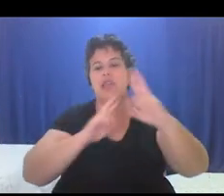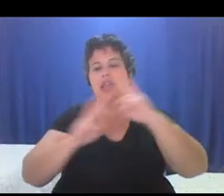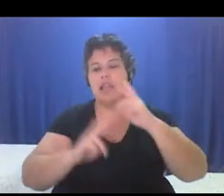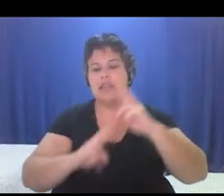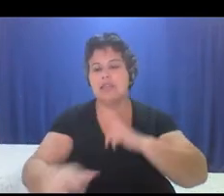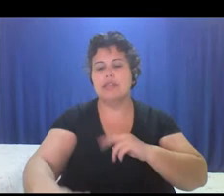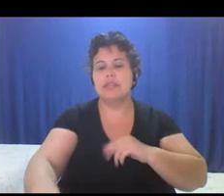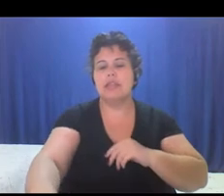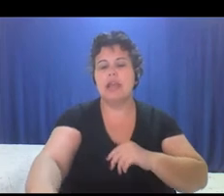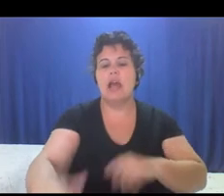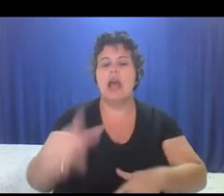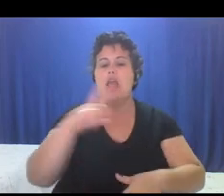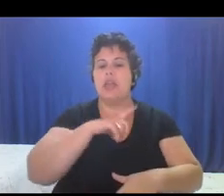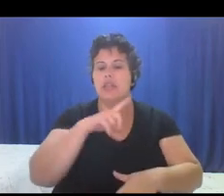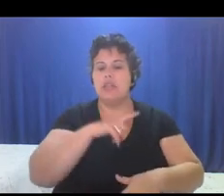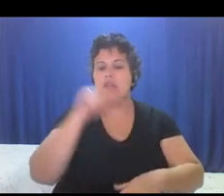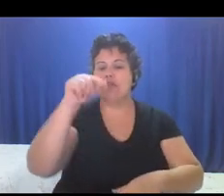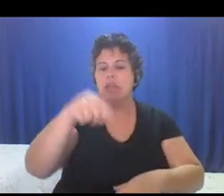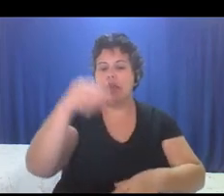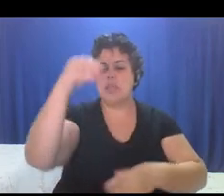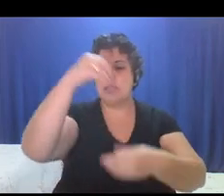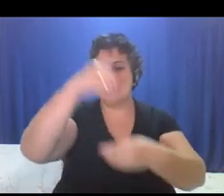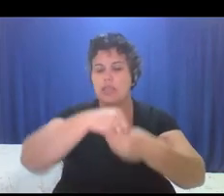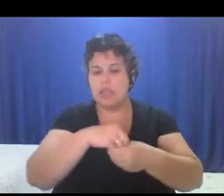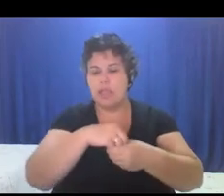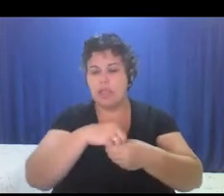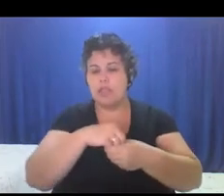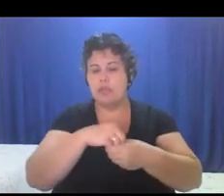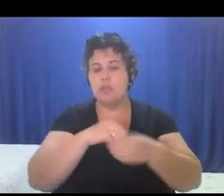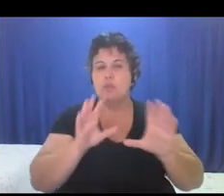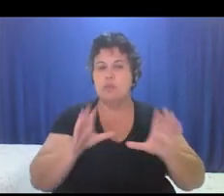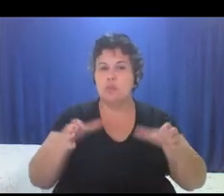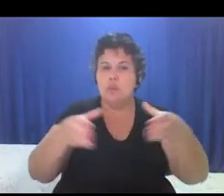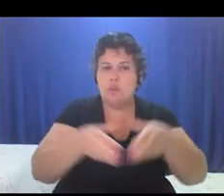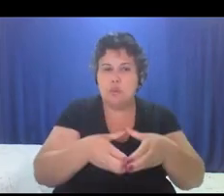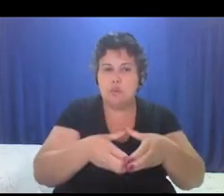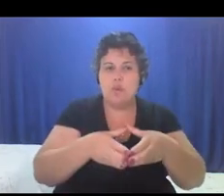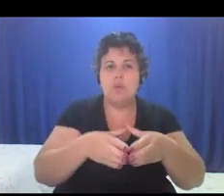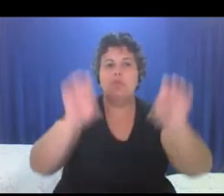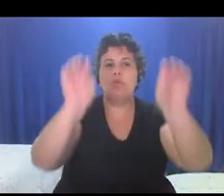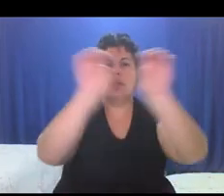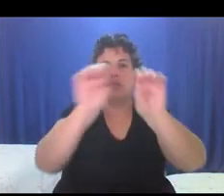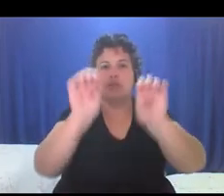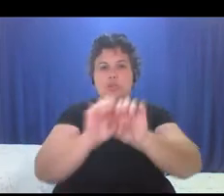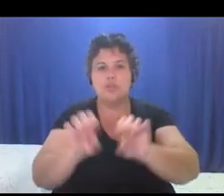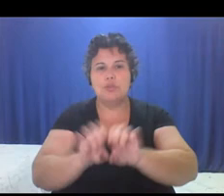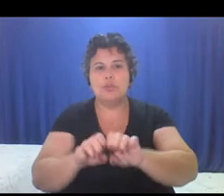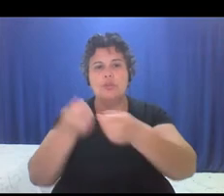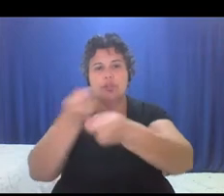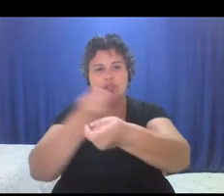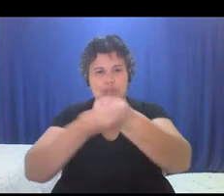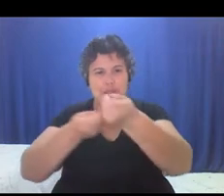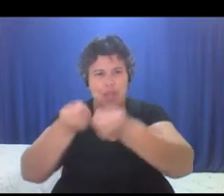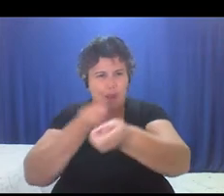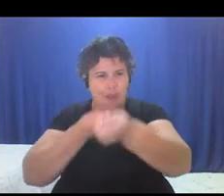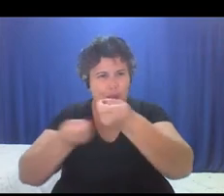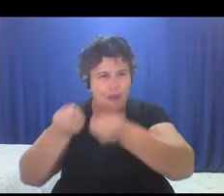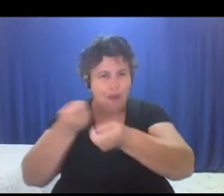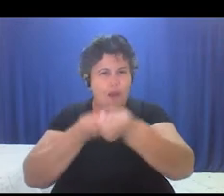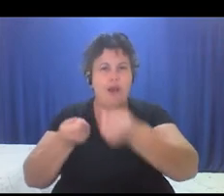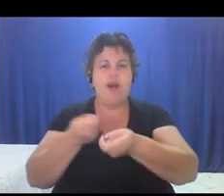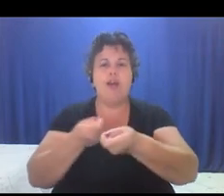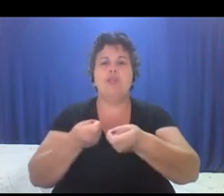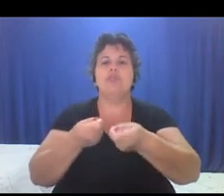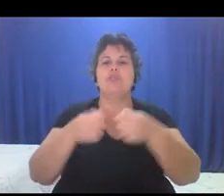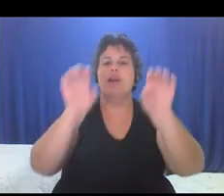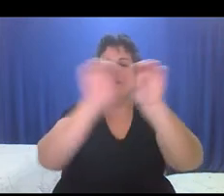que nós temos aqui dentro dos times, nós dentro das estruturas de negócio, as estruturas de negócio contando